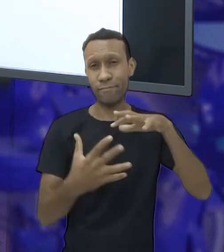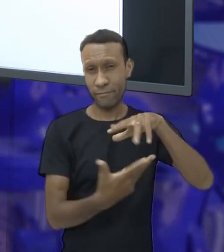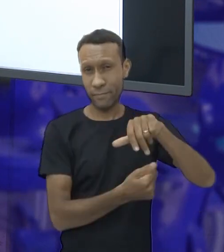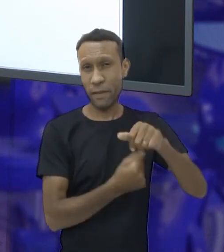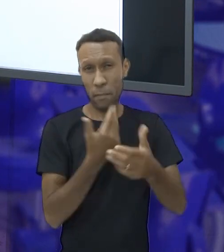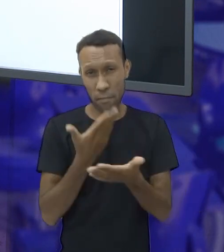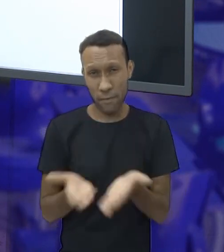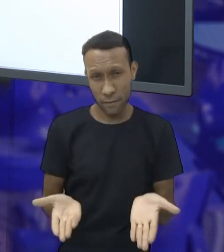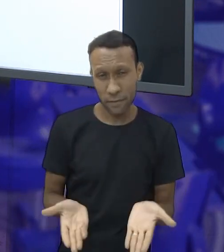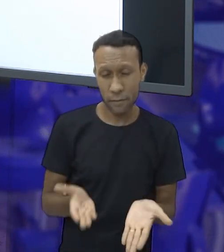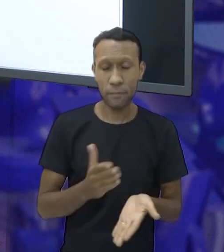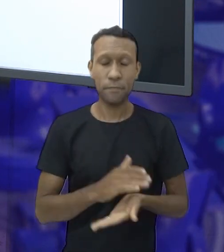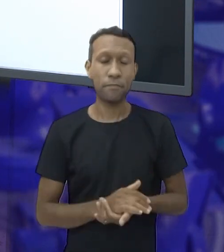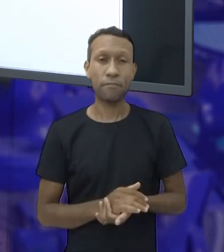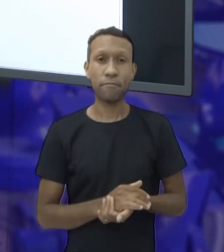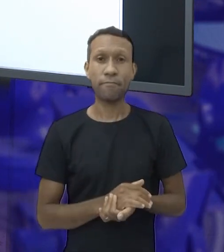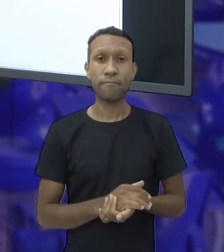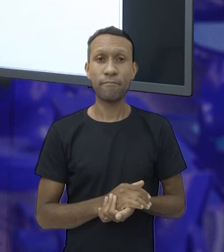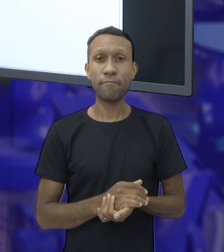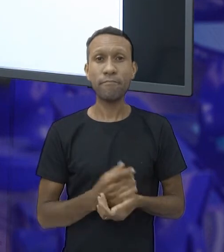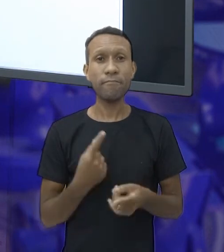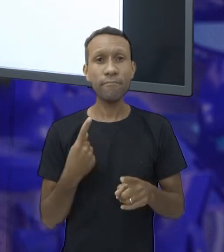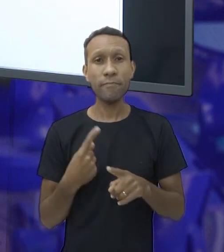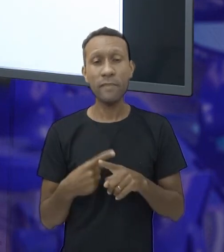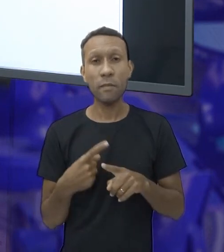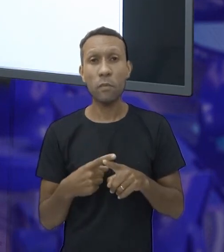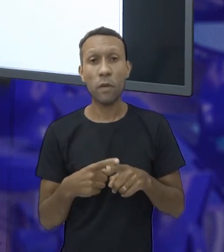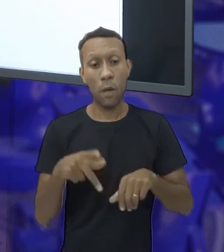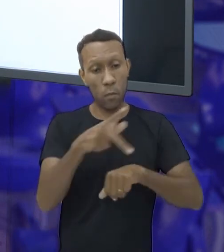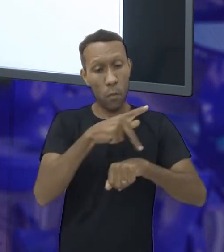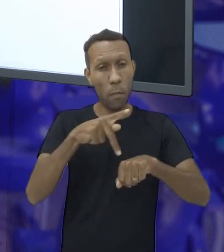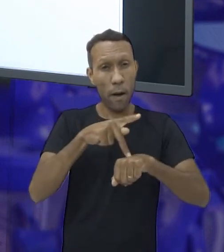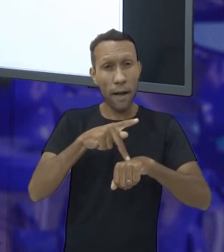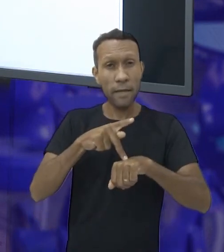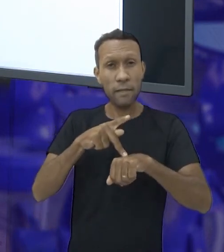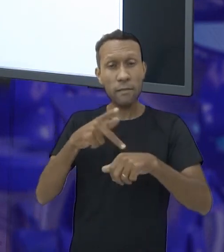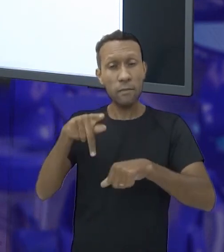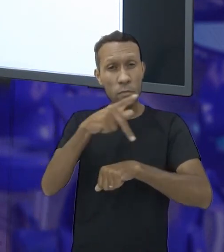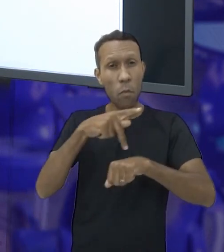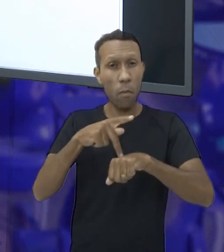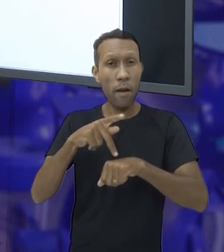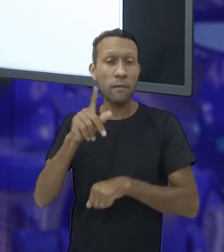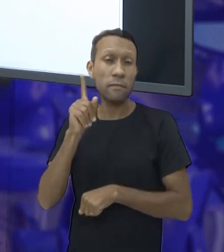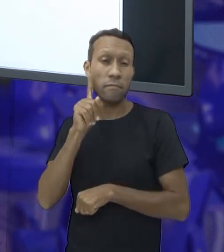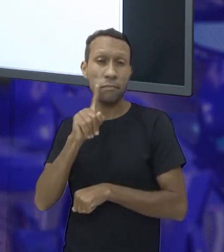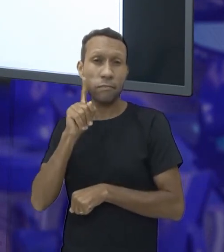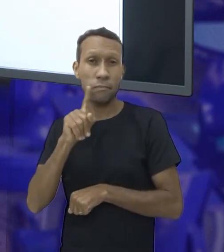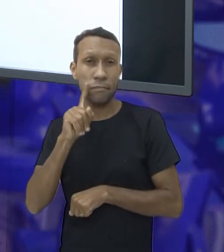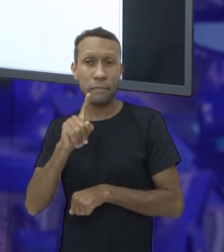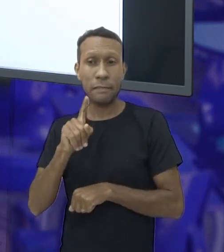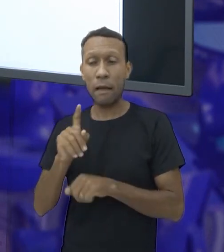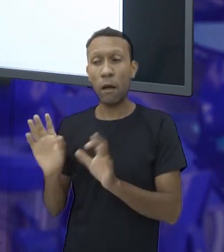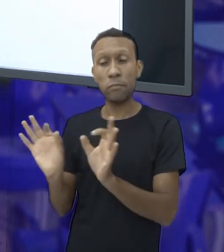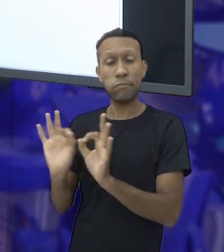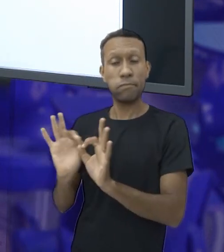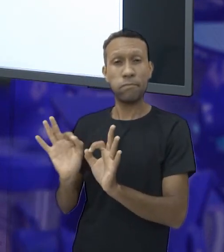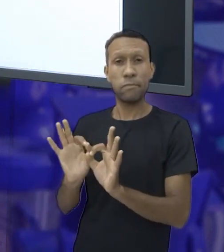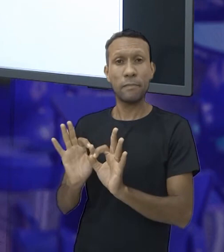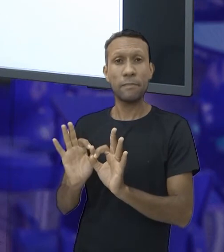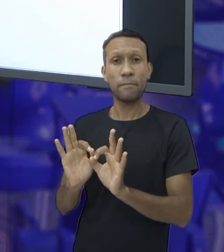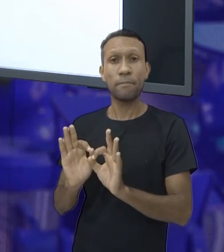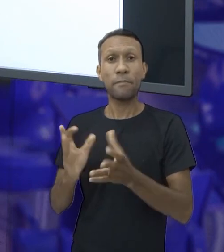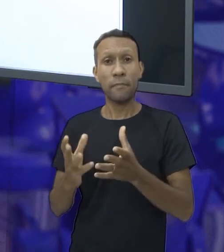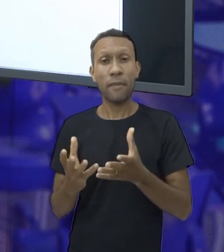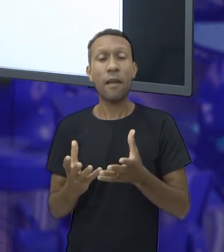no Japão, certo? Já que os Estados Unidos não sequer foi atacado dentro do seu território. Porém, o que